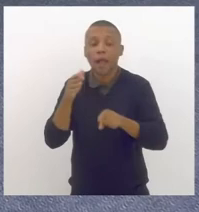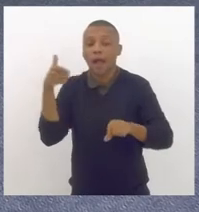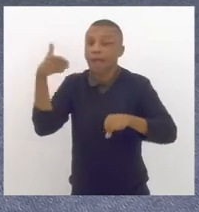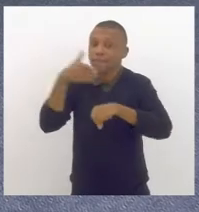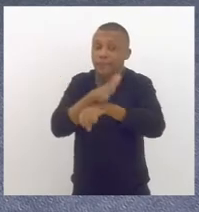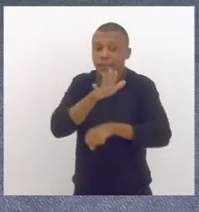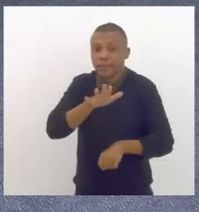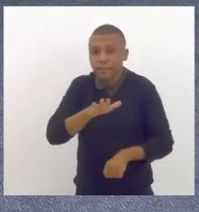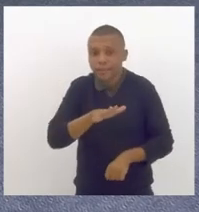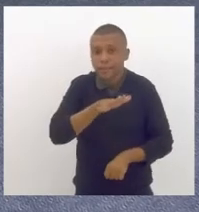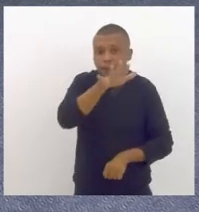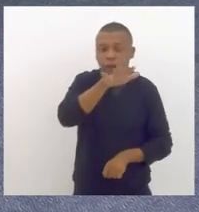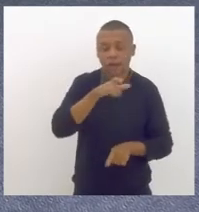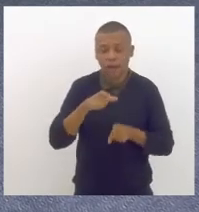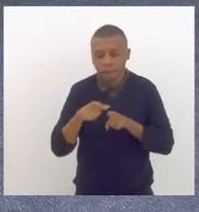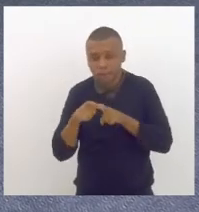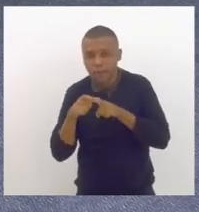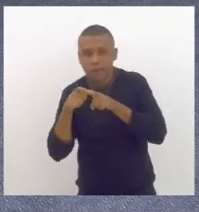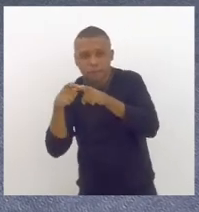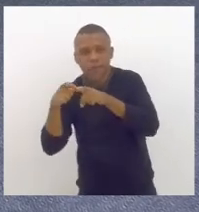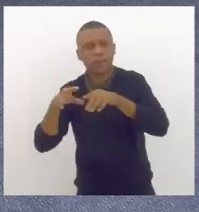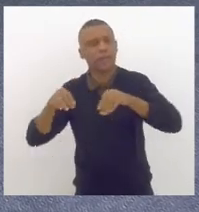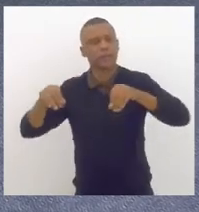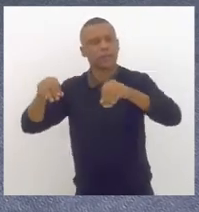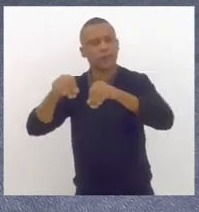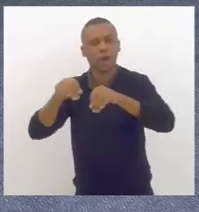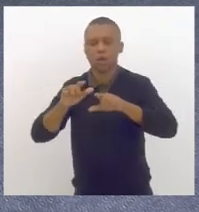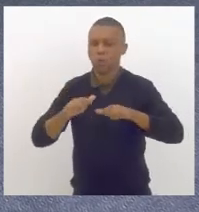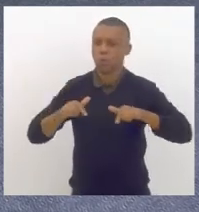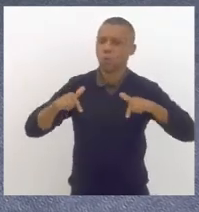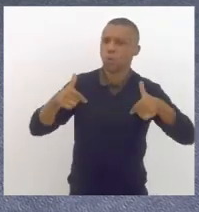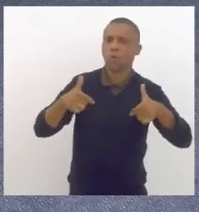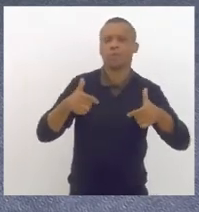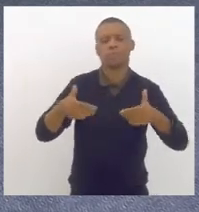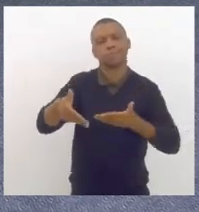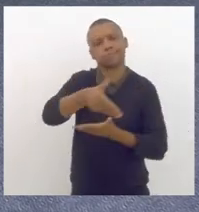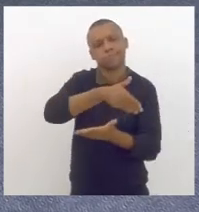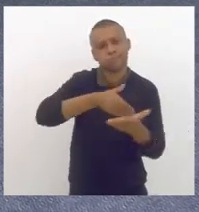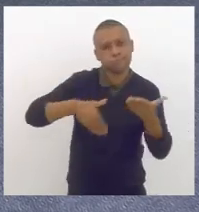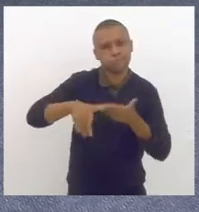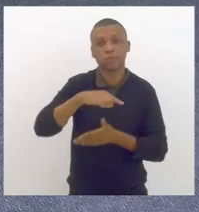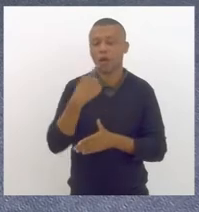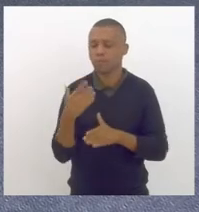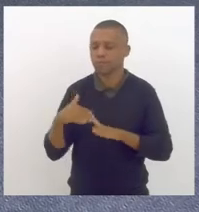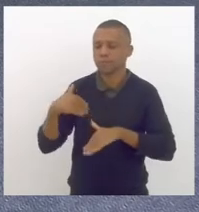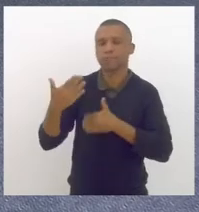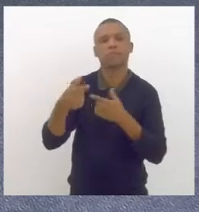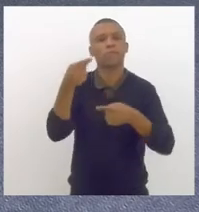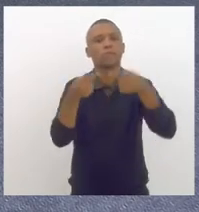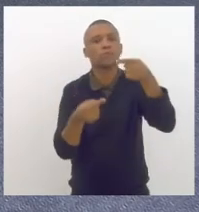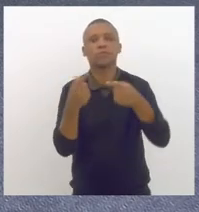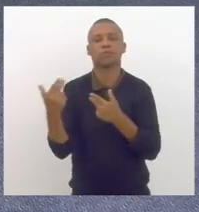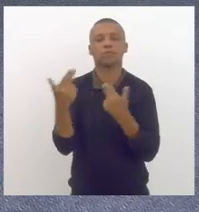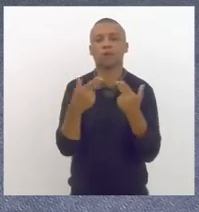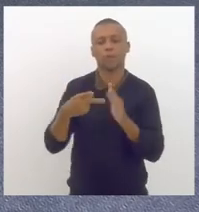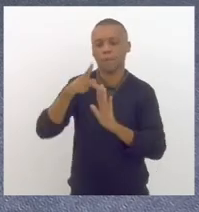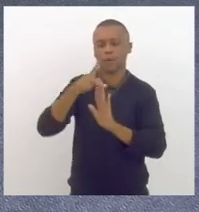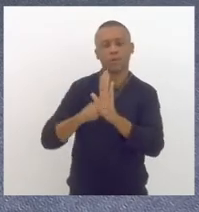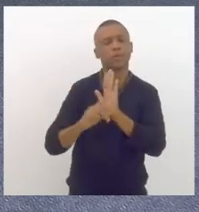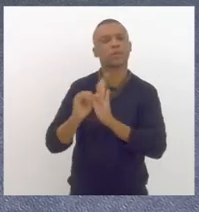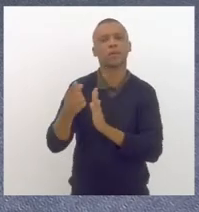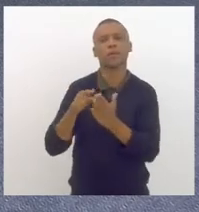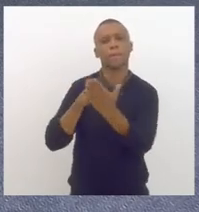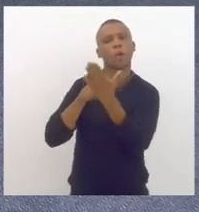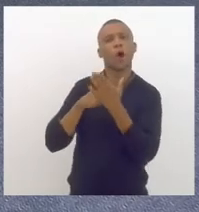que são nas favelas, nos territórios de periferia. A gente avança mais ainda quando tem uma discussão como a que esse projeto traz, que além